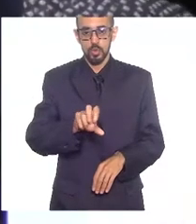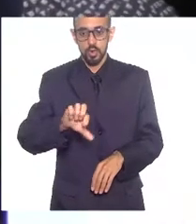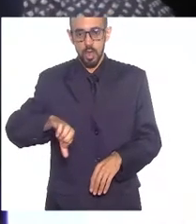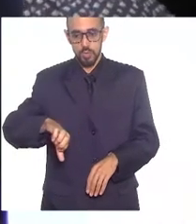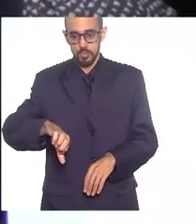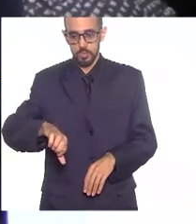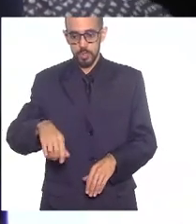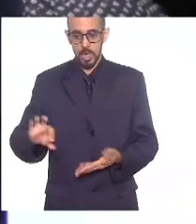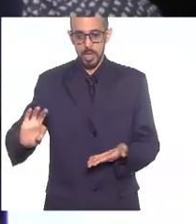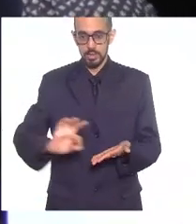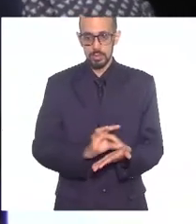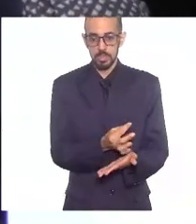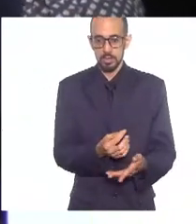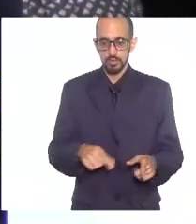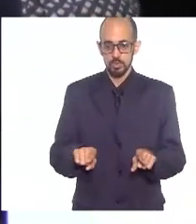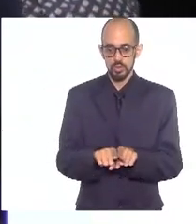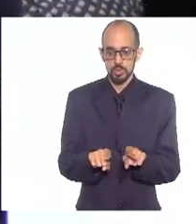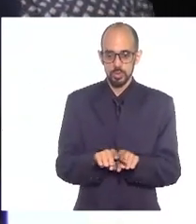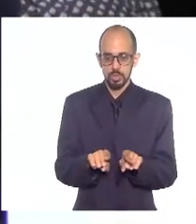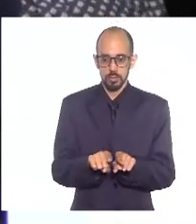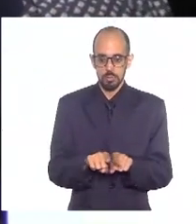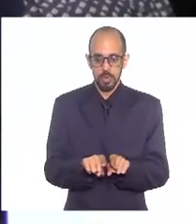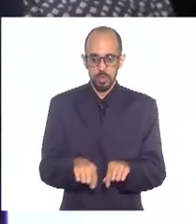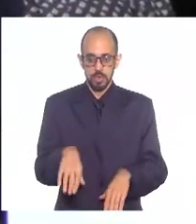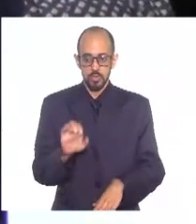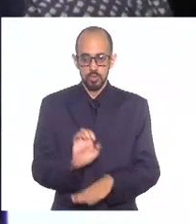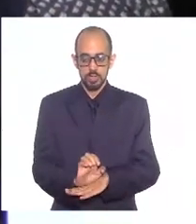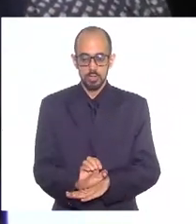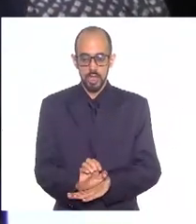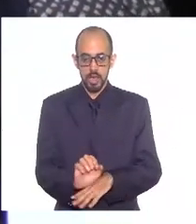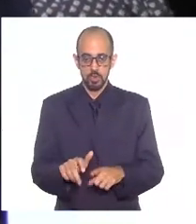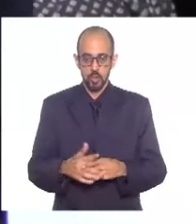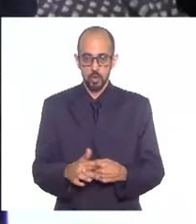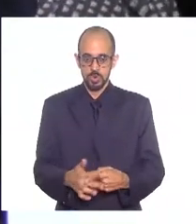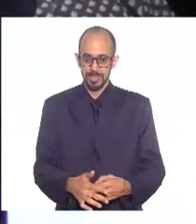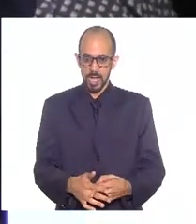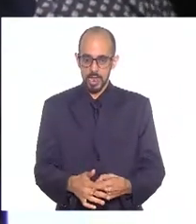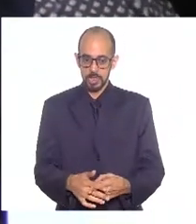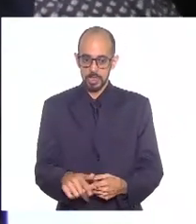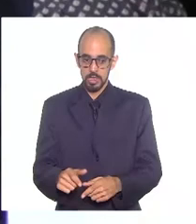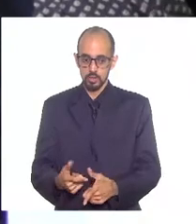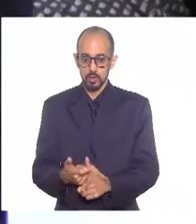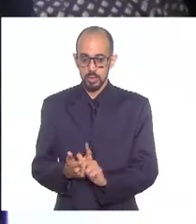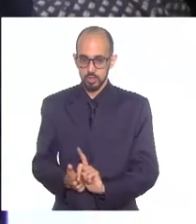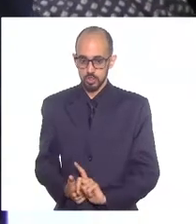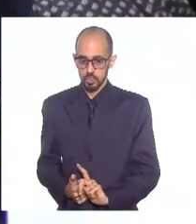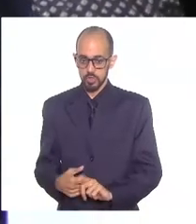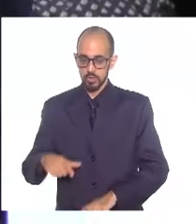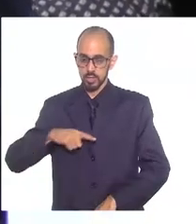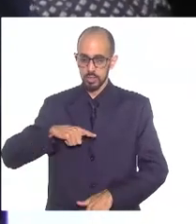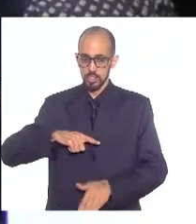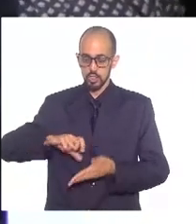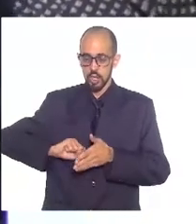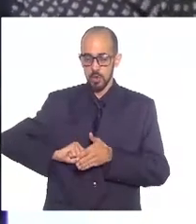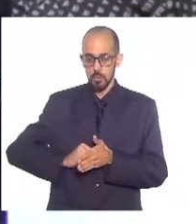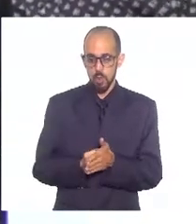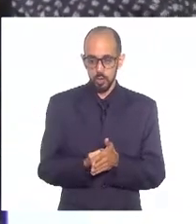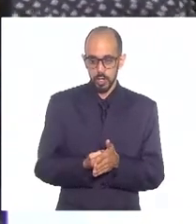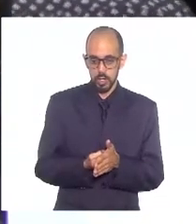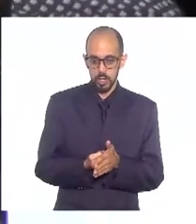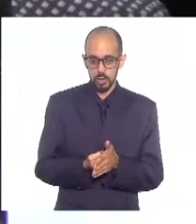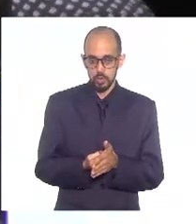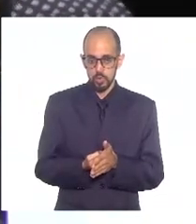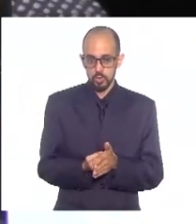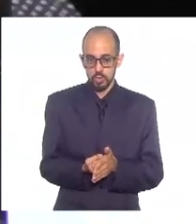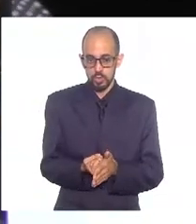Assinamos, o Estado põe as suas contas em dia, que tinha, na ocasião, bloqueios diariamente, bloqueavam as